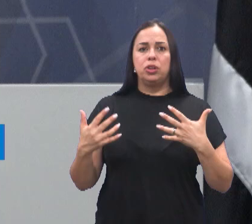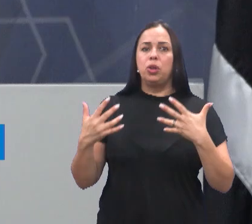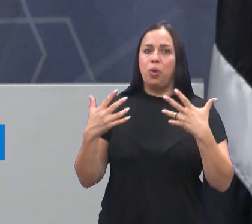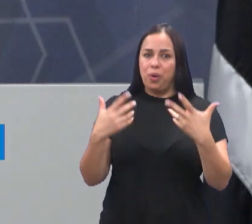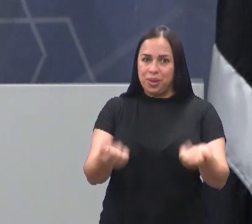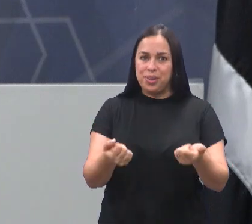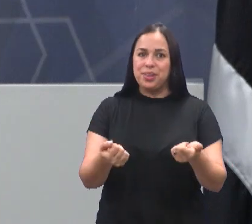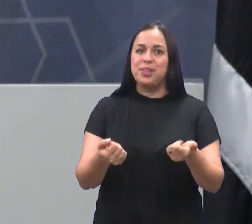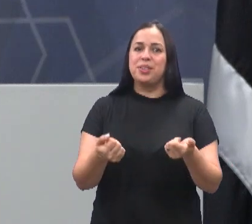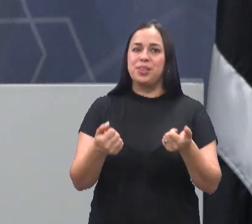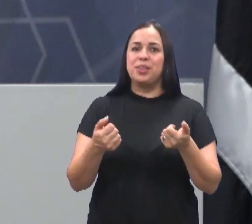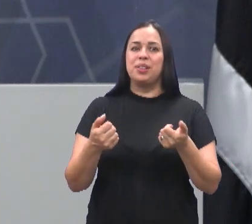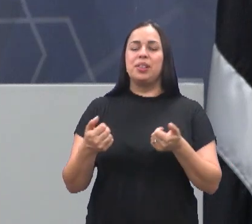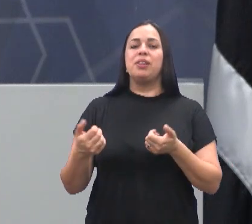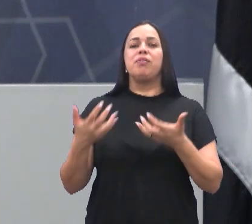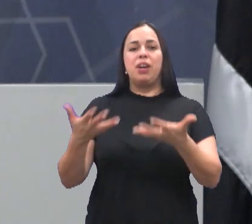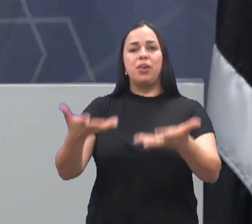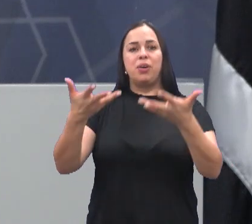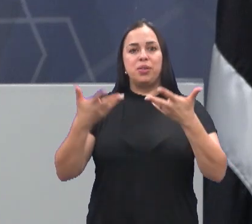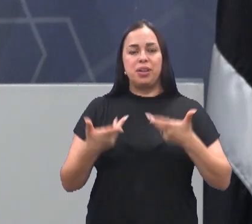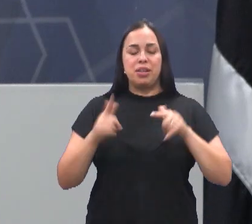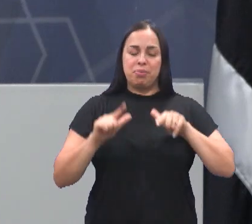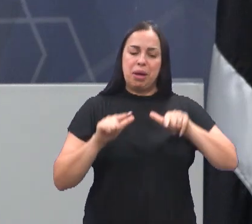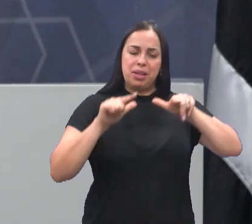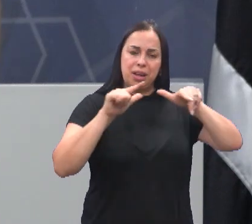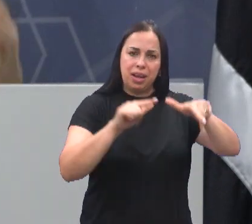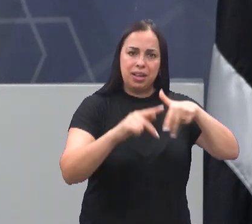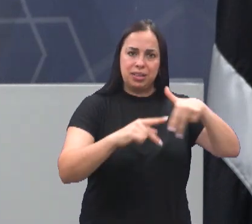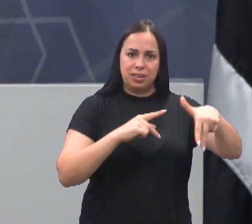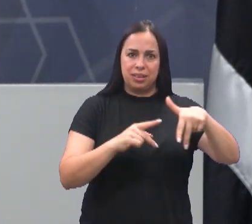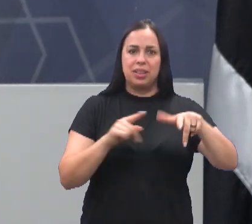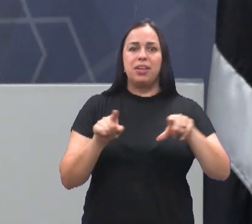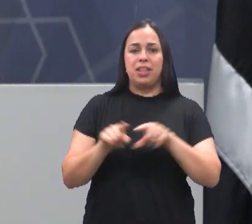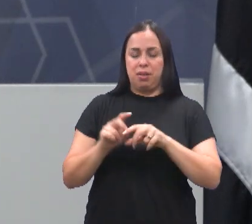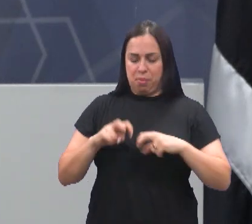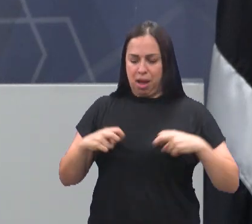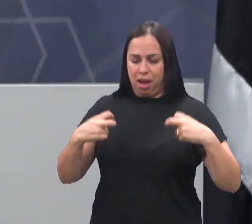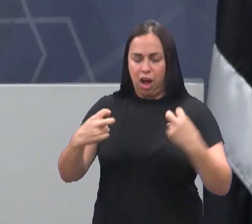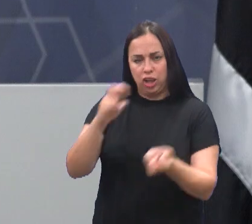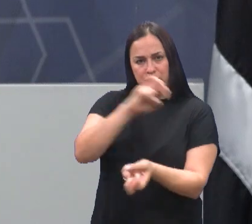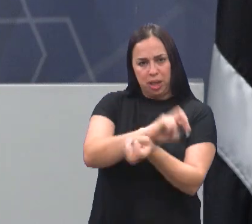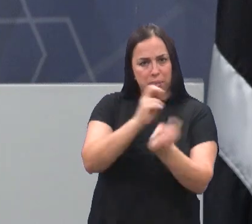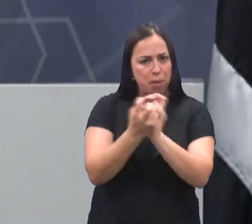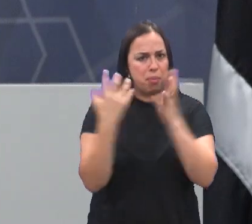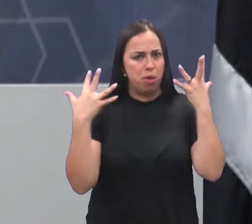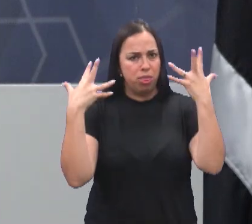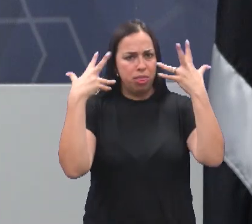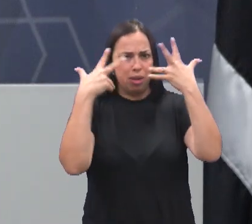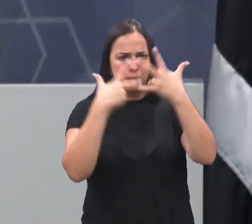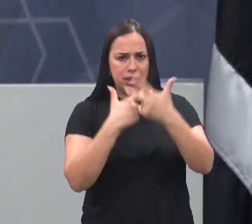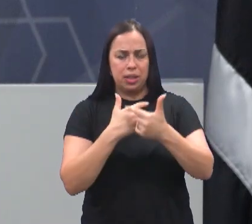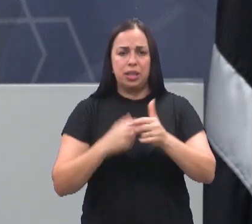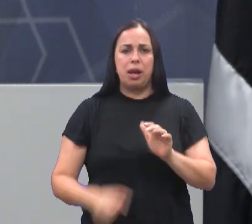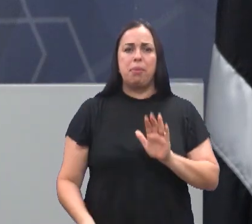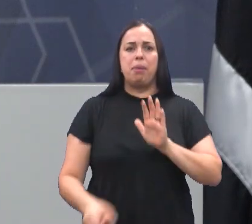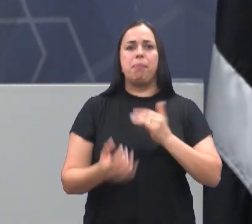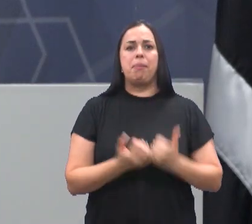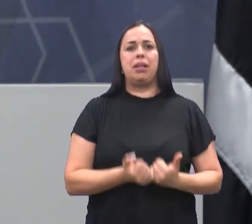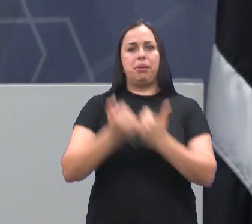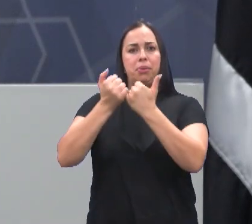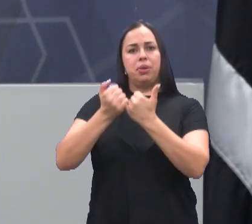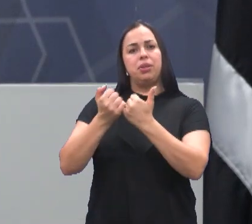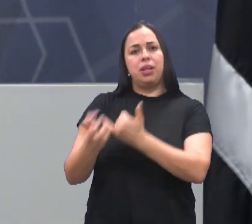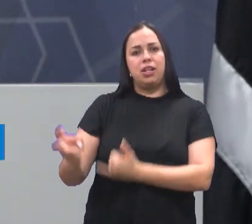convidados no dia da entrega do título. Vai ter uma roda de capoeira bonita aqui, que é patrimônio histórico e cultural do